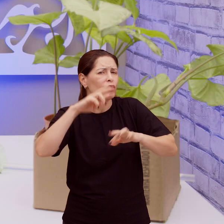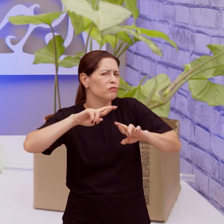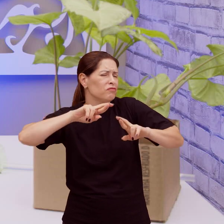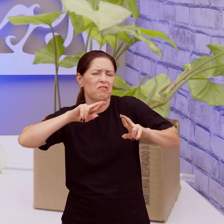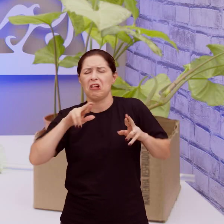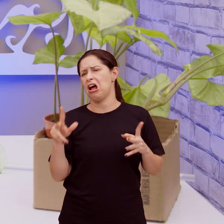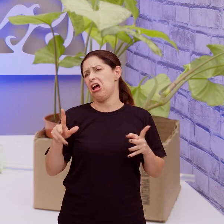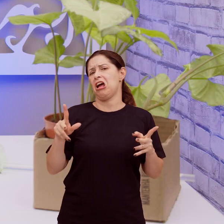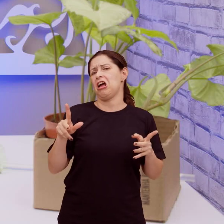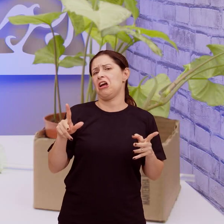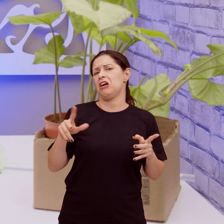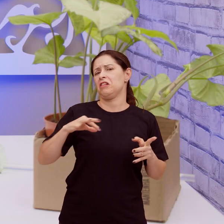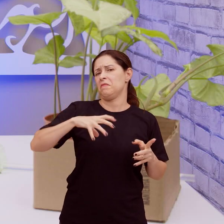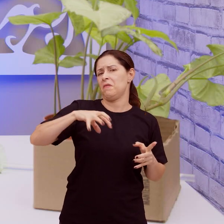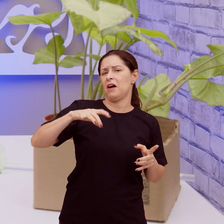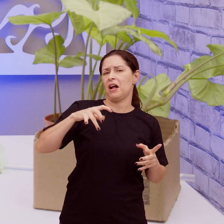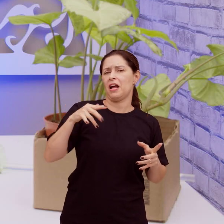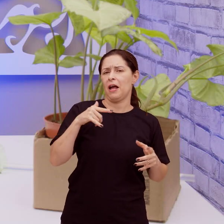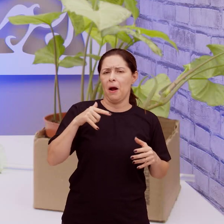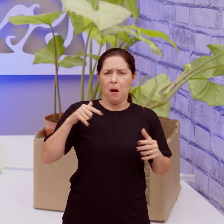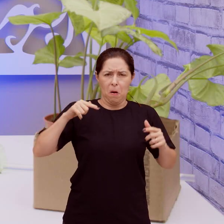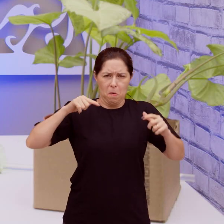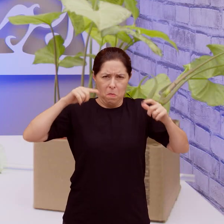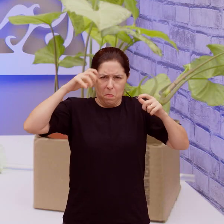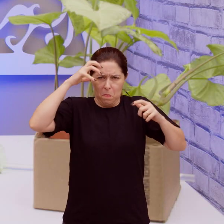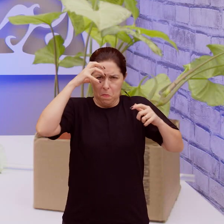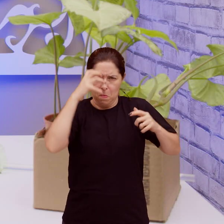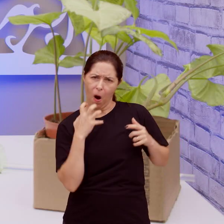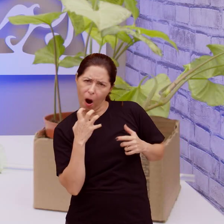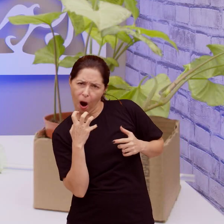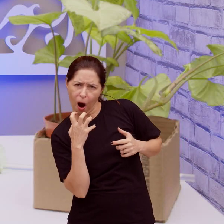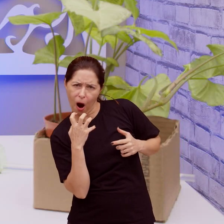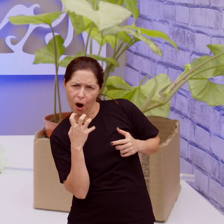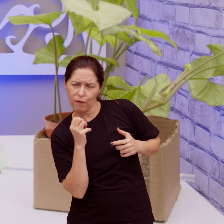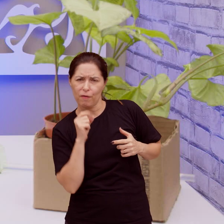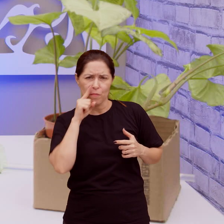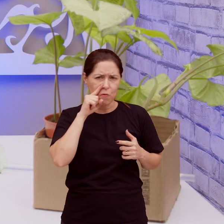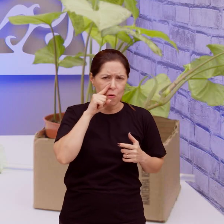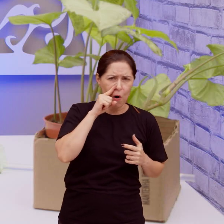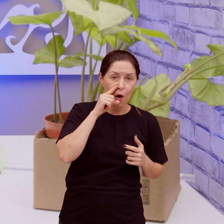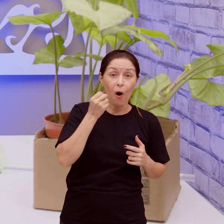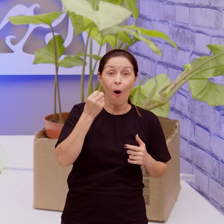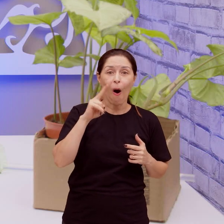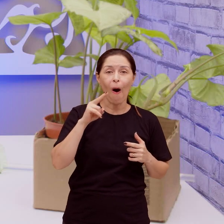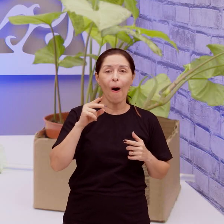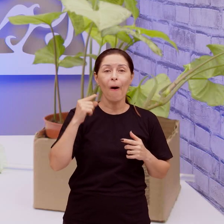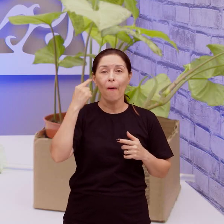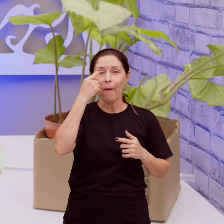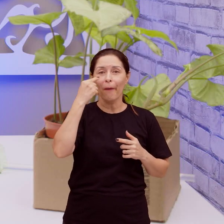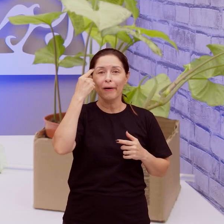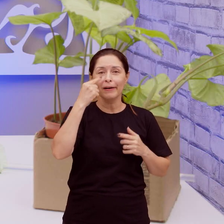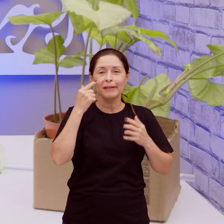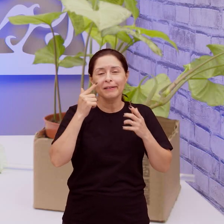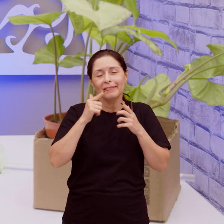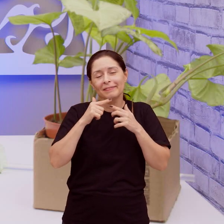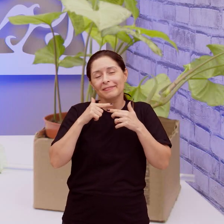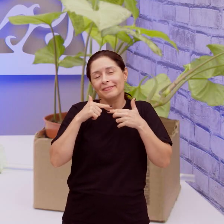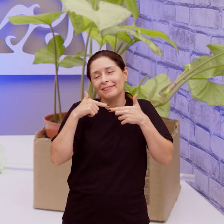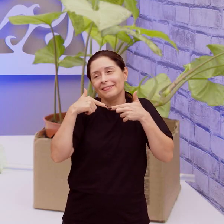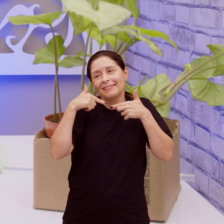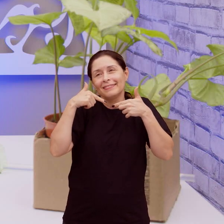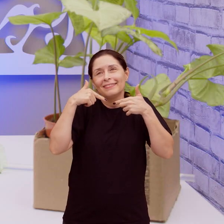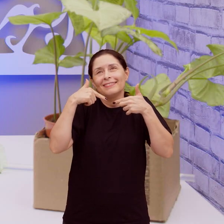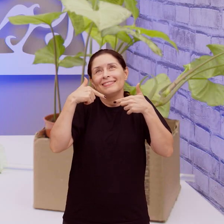olho de uma aranha bem brava, assim, bem perigosa também, ou um olhinho bem tranquilo, como